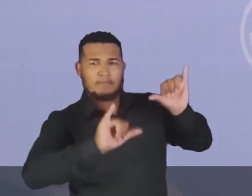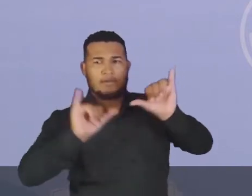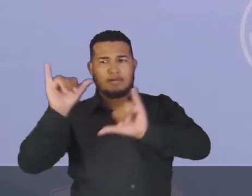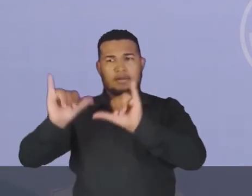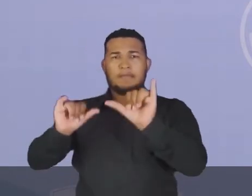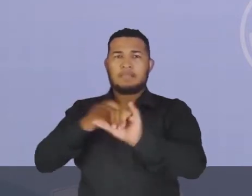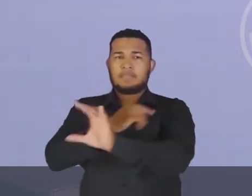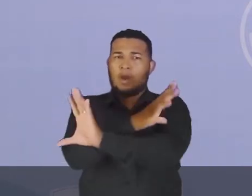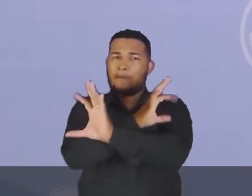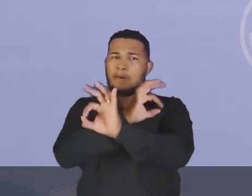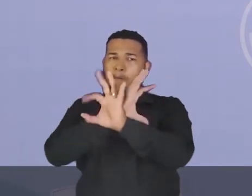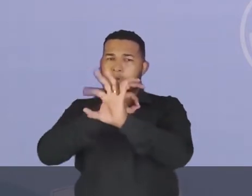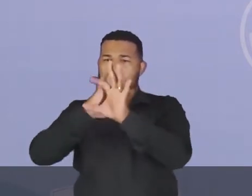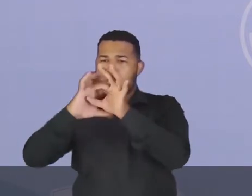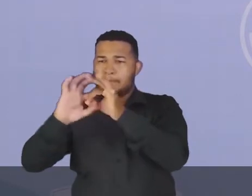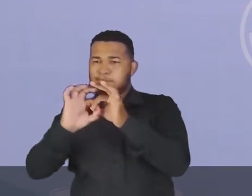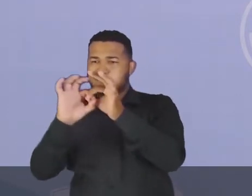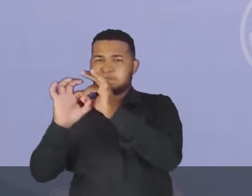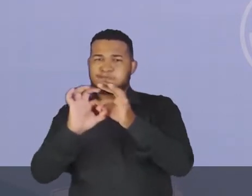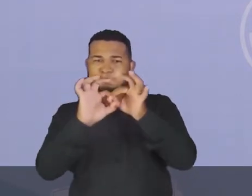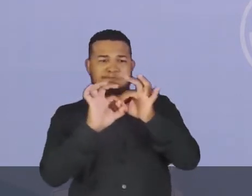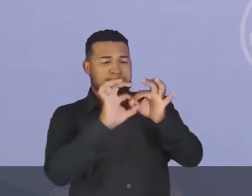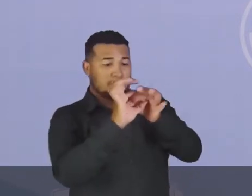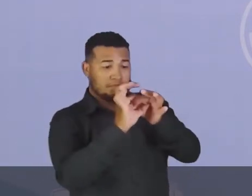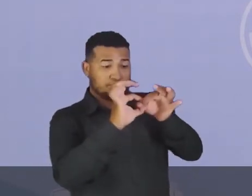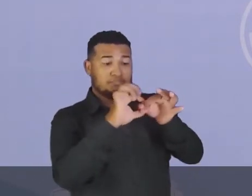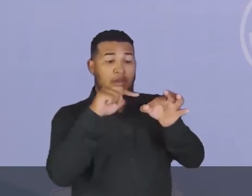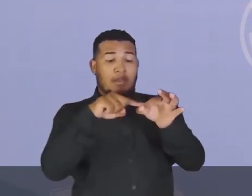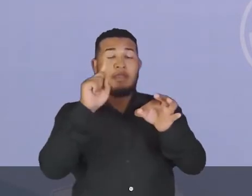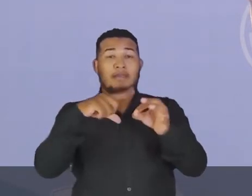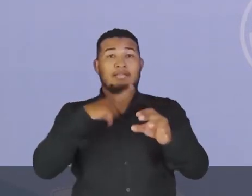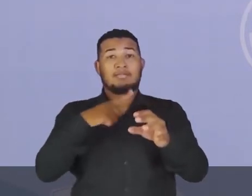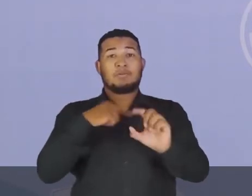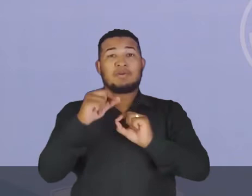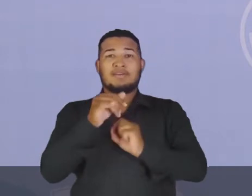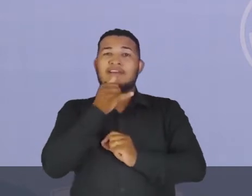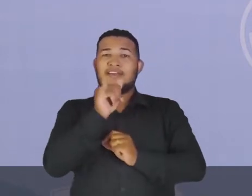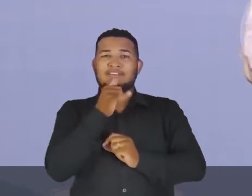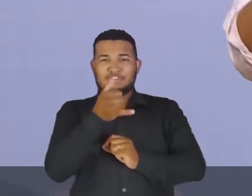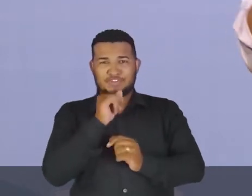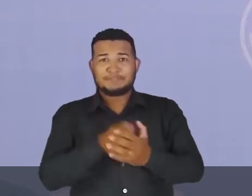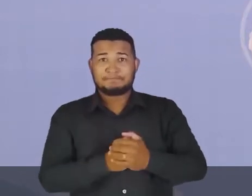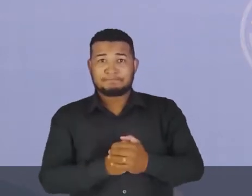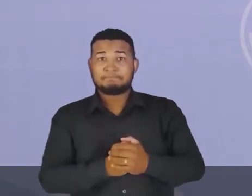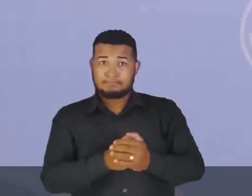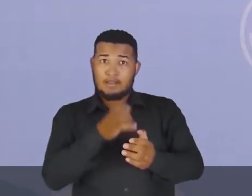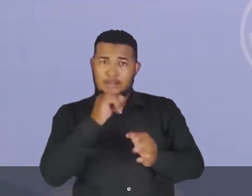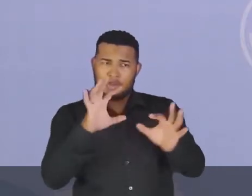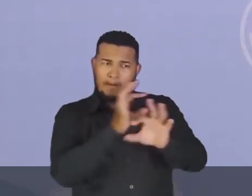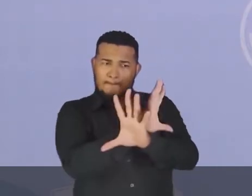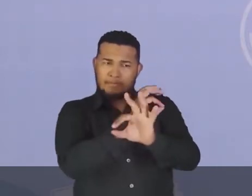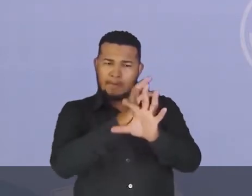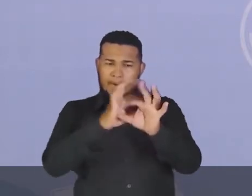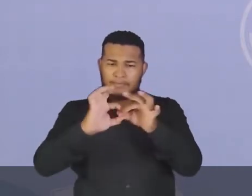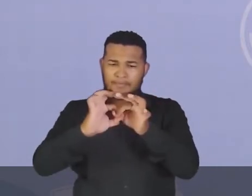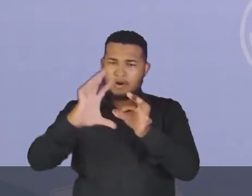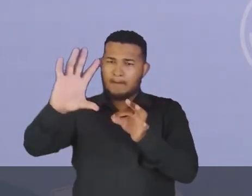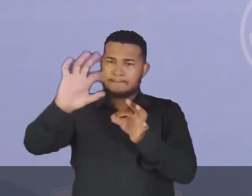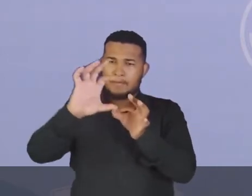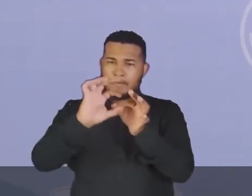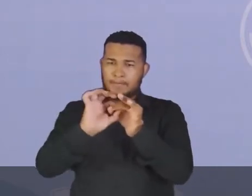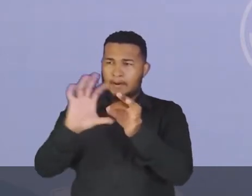energia acumulada, certo? Então, e essa energia que existe nas ligações químicas